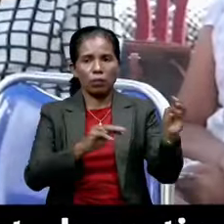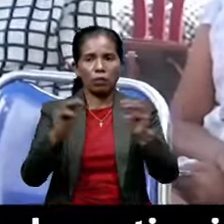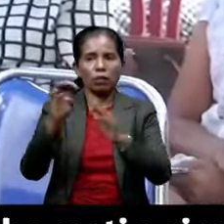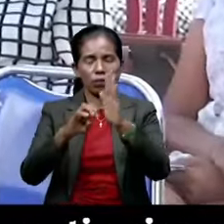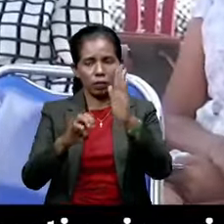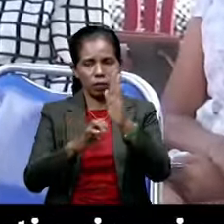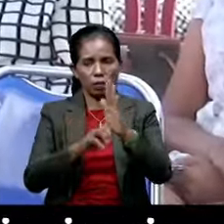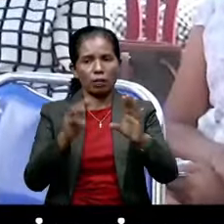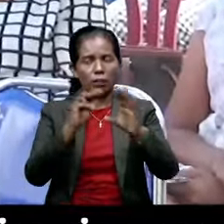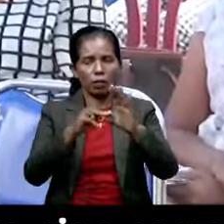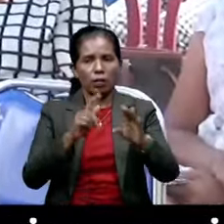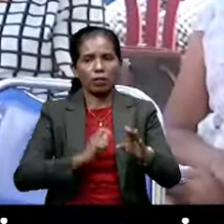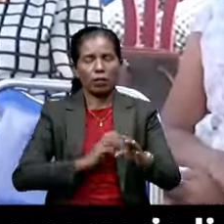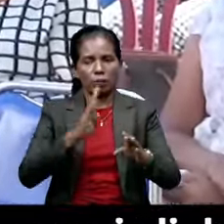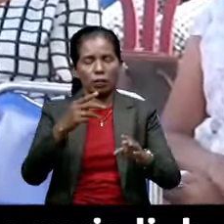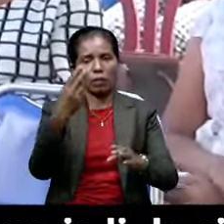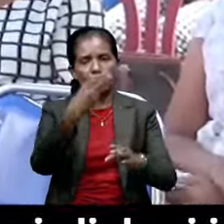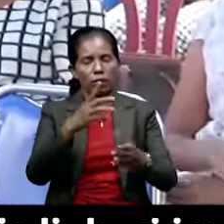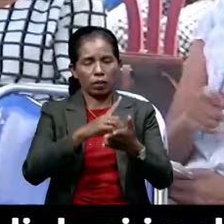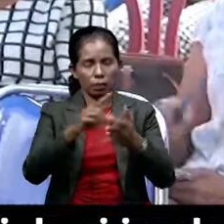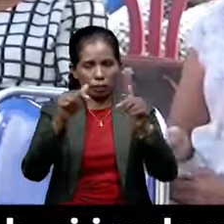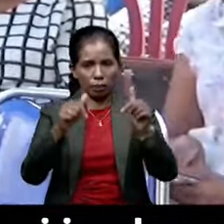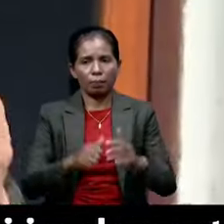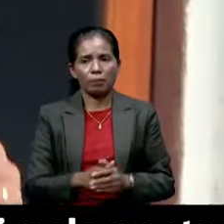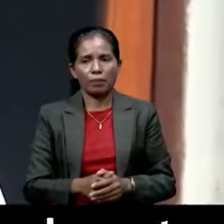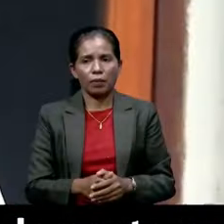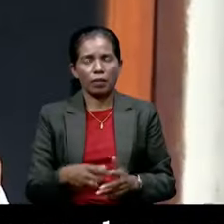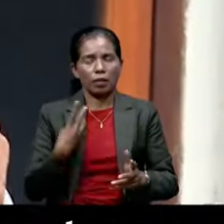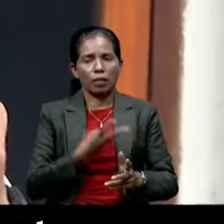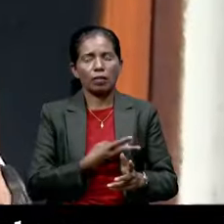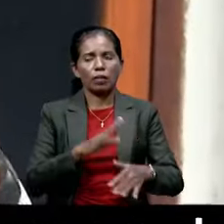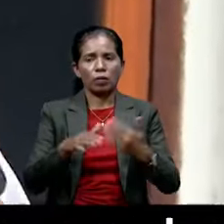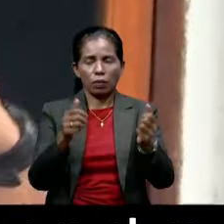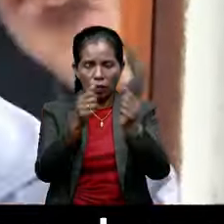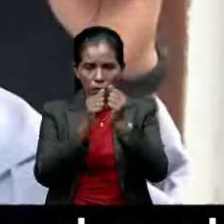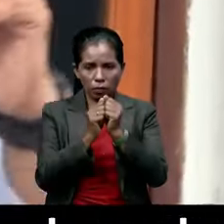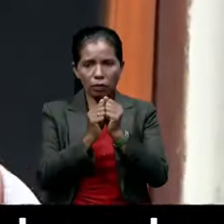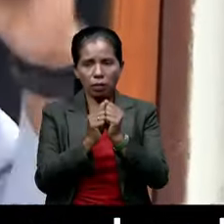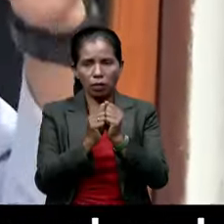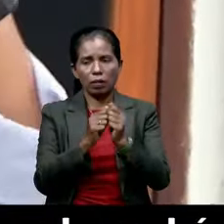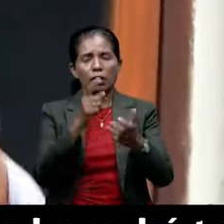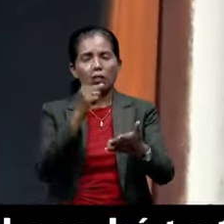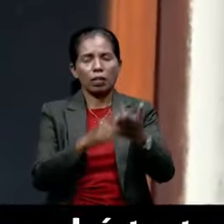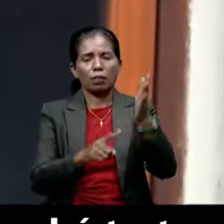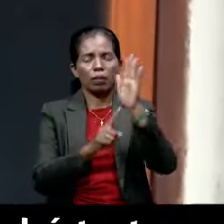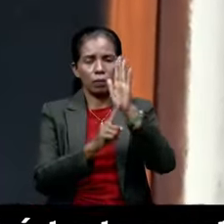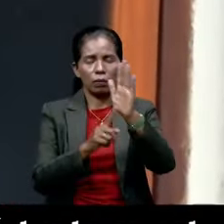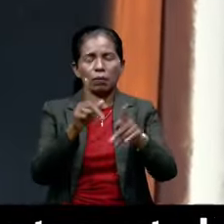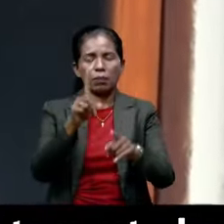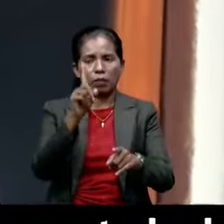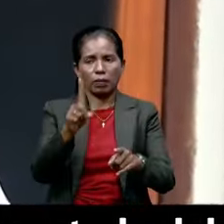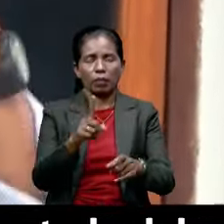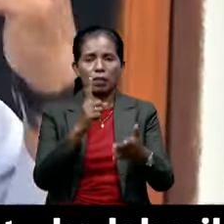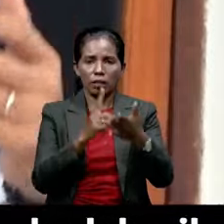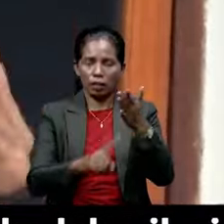guarda gestão mercado Taibesi quinta semana ne. Porti mamuntu maka saya dah maksai bayar mana ida deh. Saya